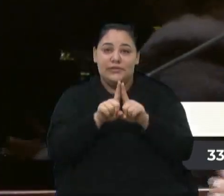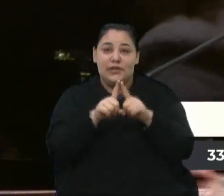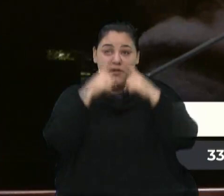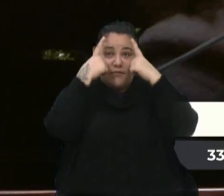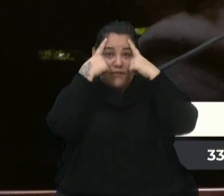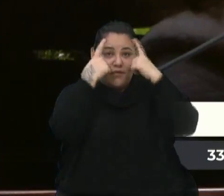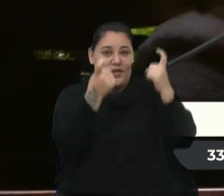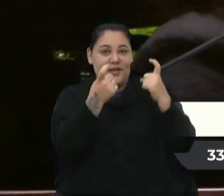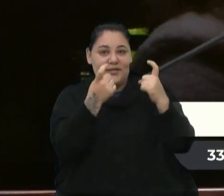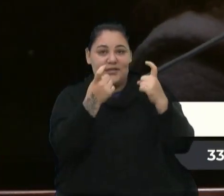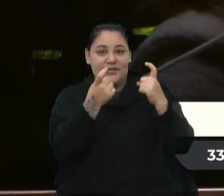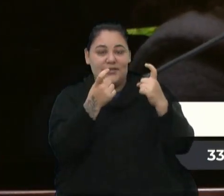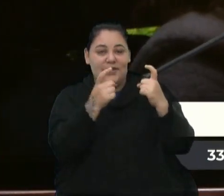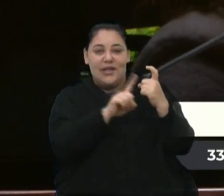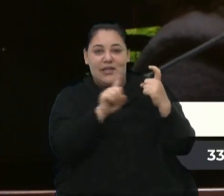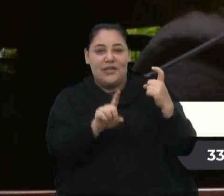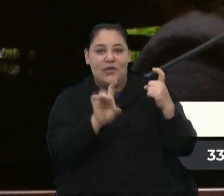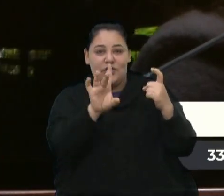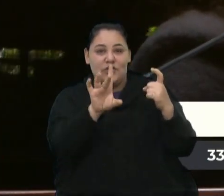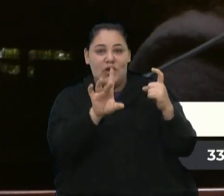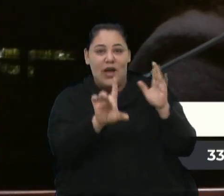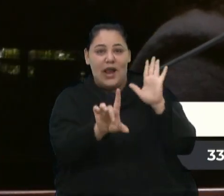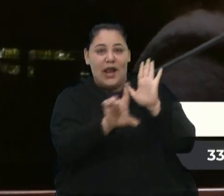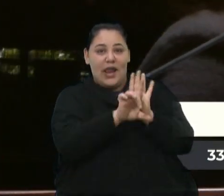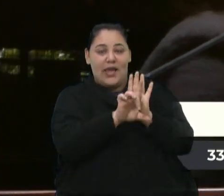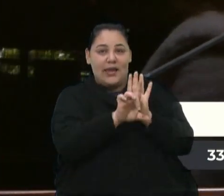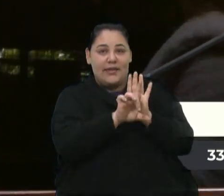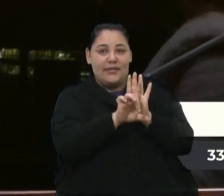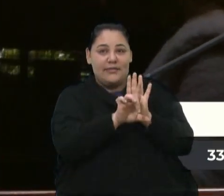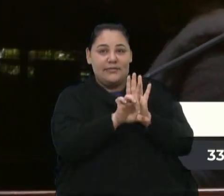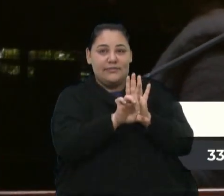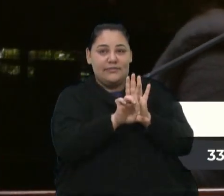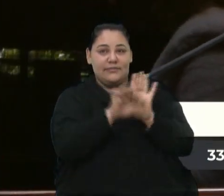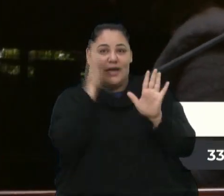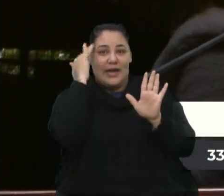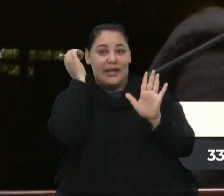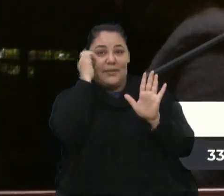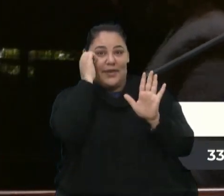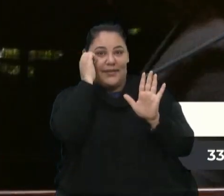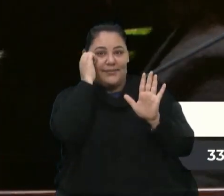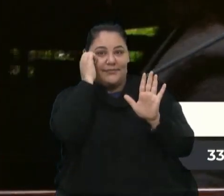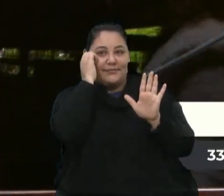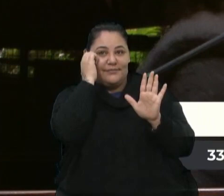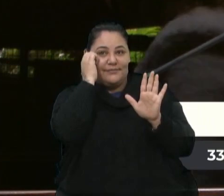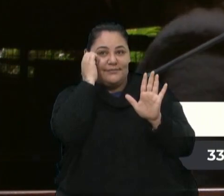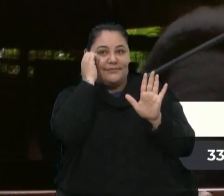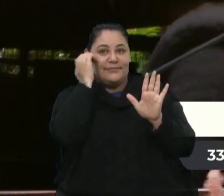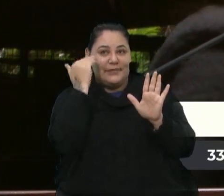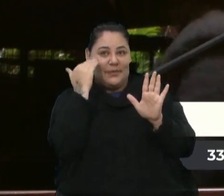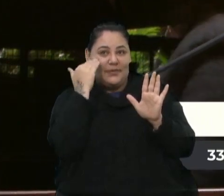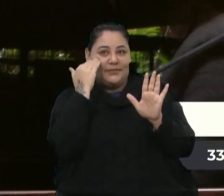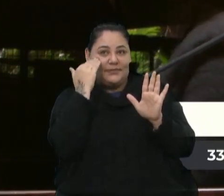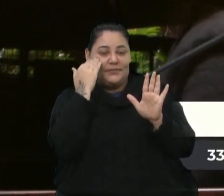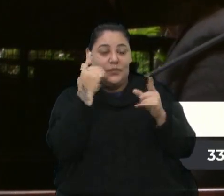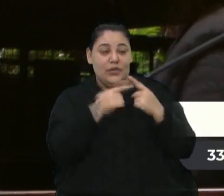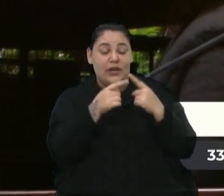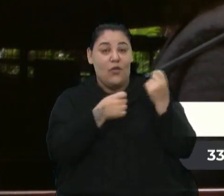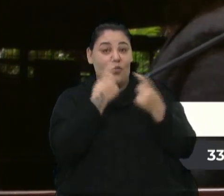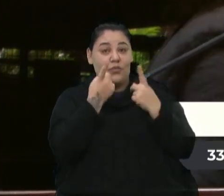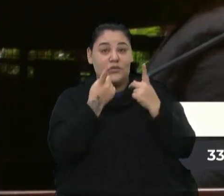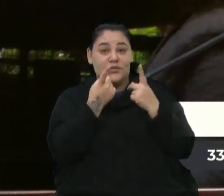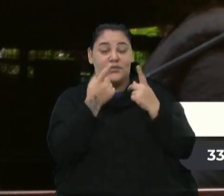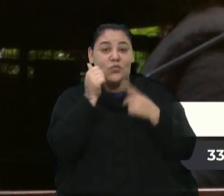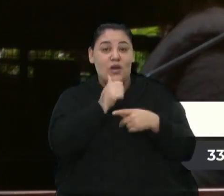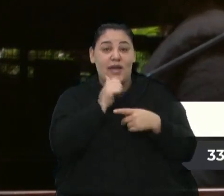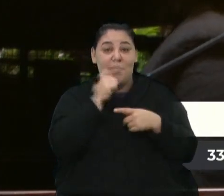não é apenas a Lei Maria da Penha, né? Às vezes a gente tem esse equívoco, e esse equívoco até por parte de mulheres